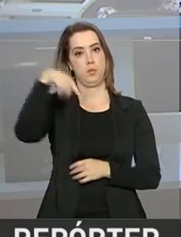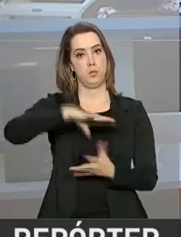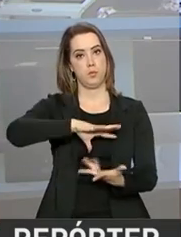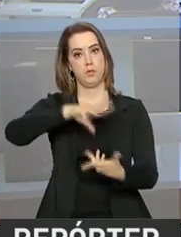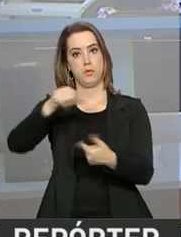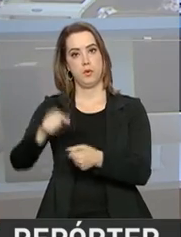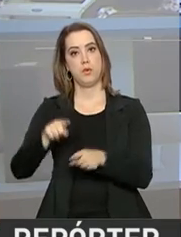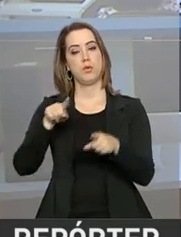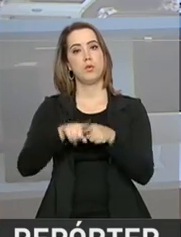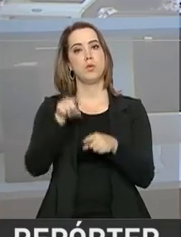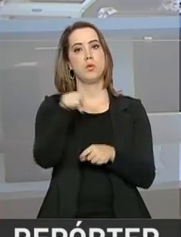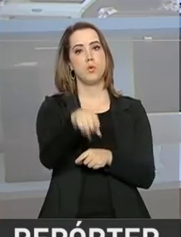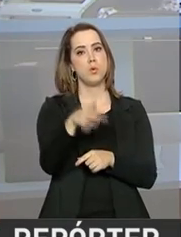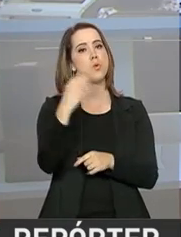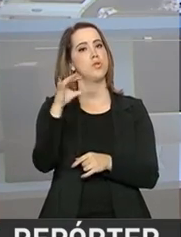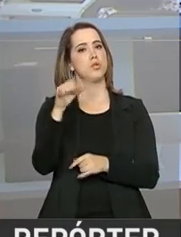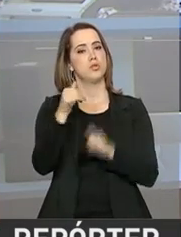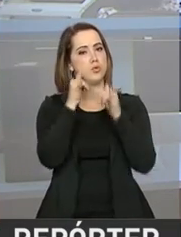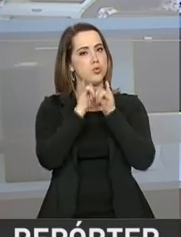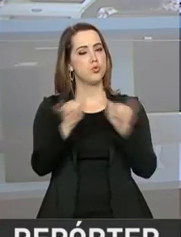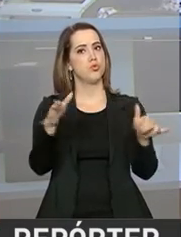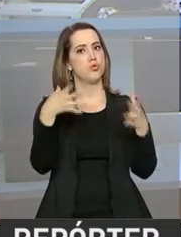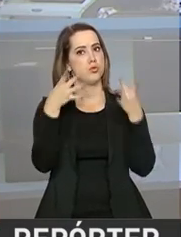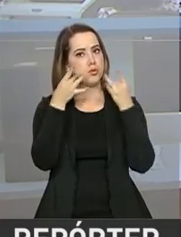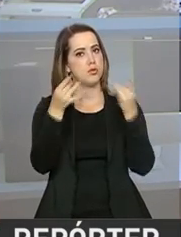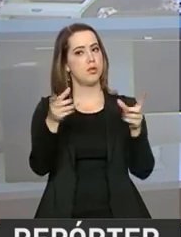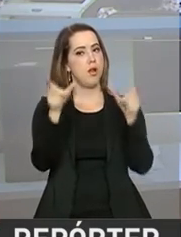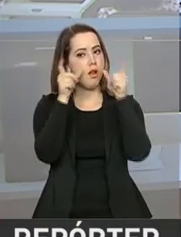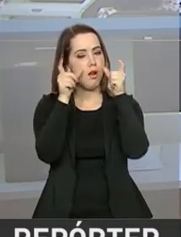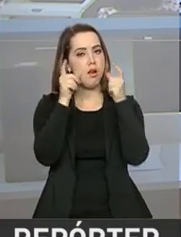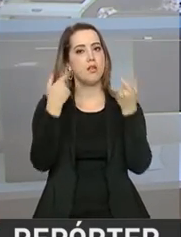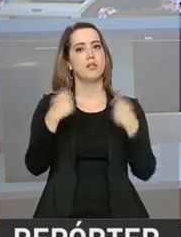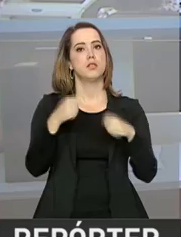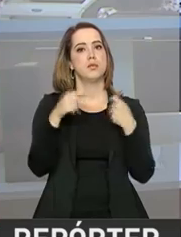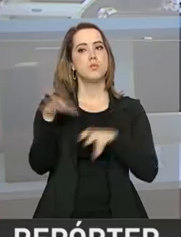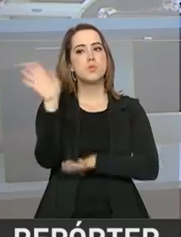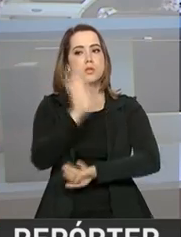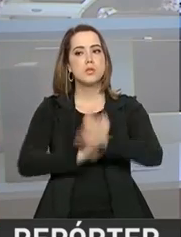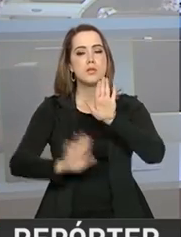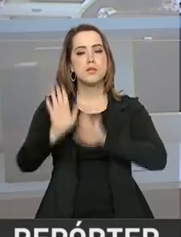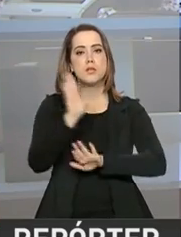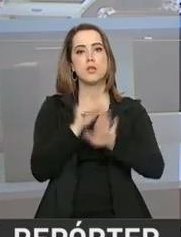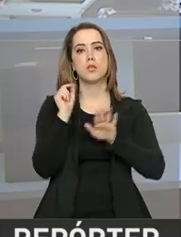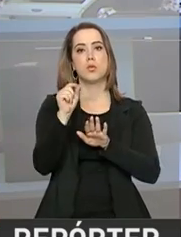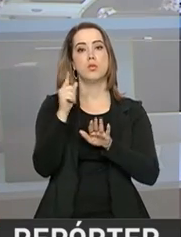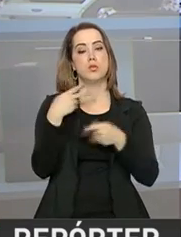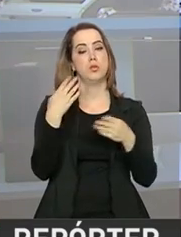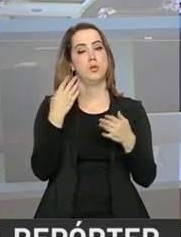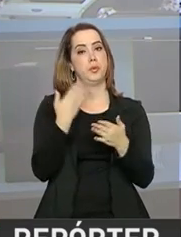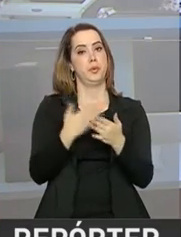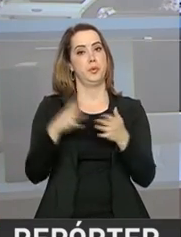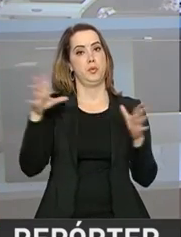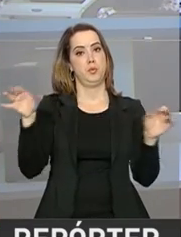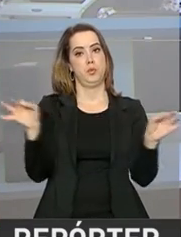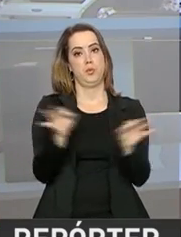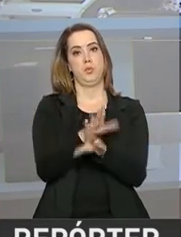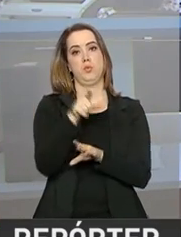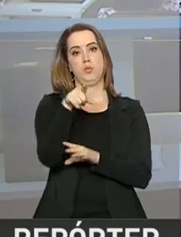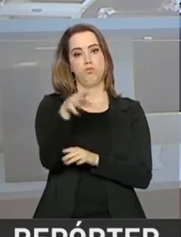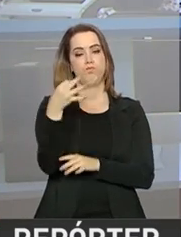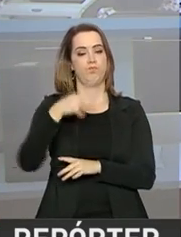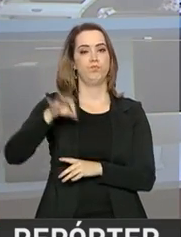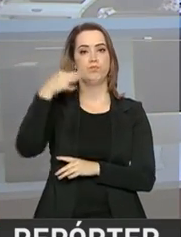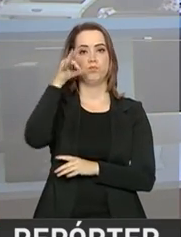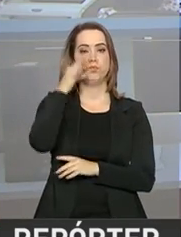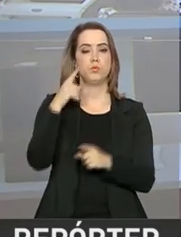legumes mas cientistas alertam para o riscos de extinção desses insetos os motivos seriam a mudança climática e o